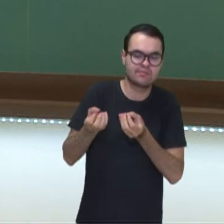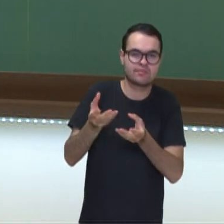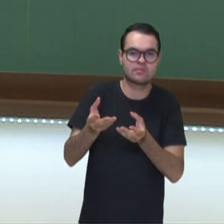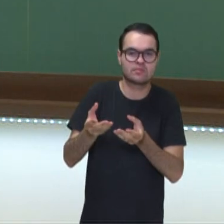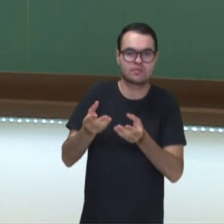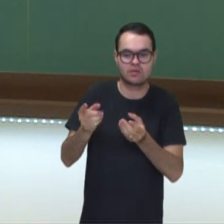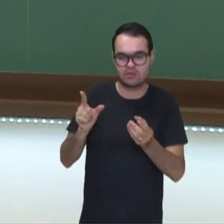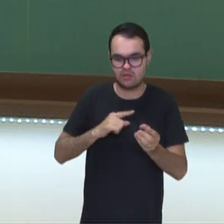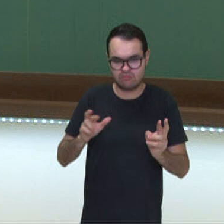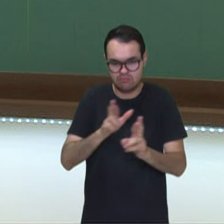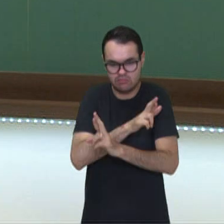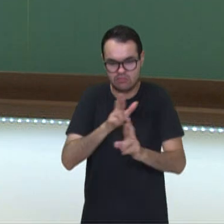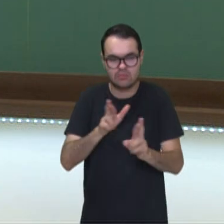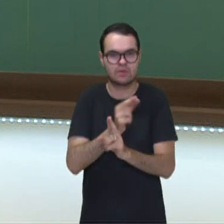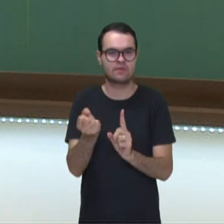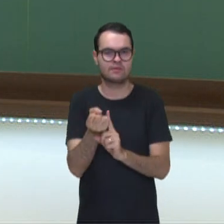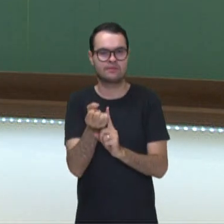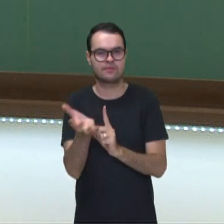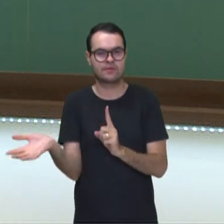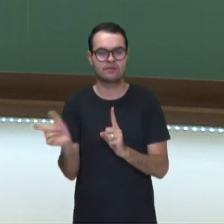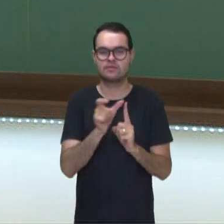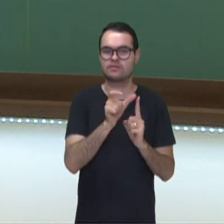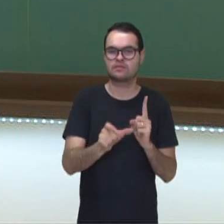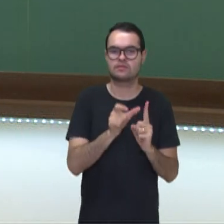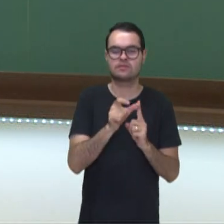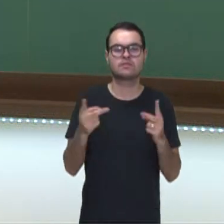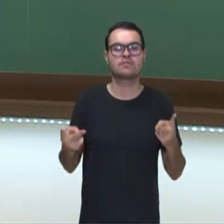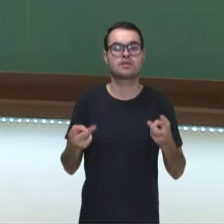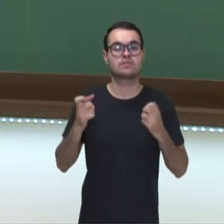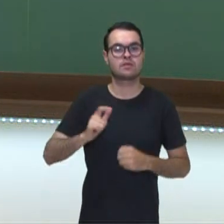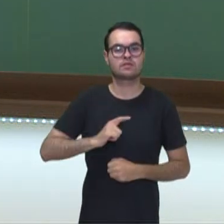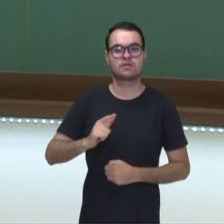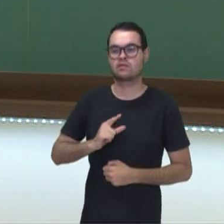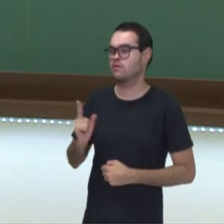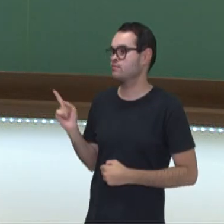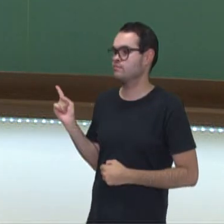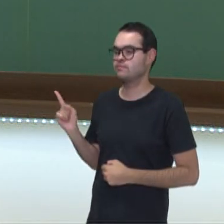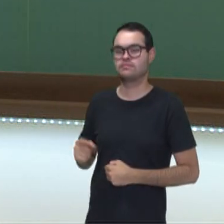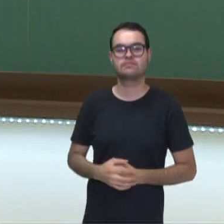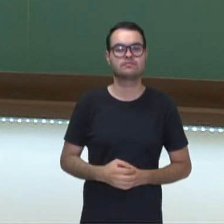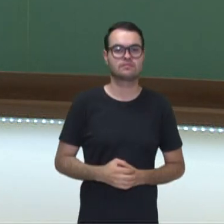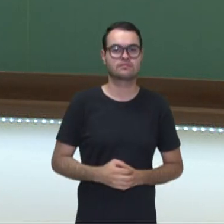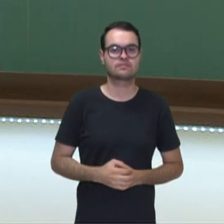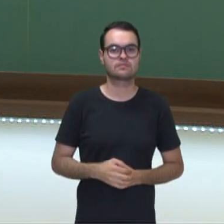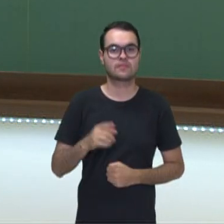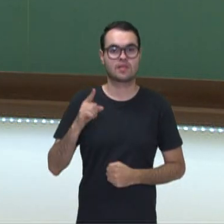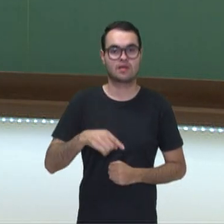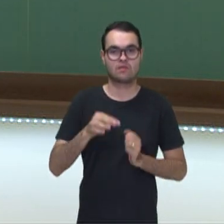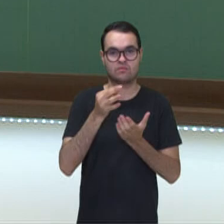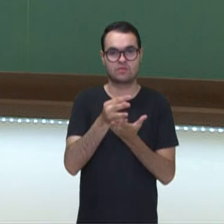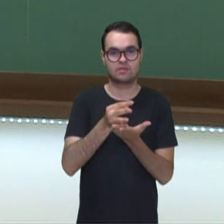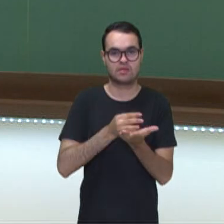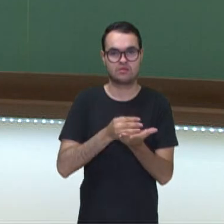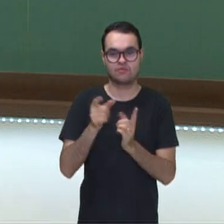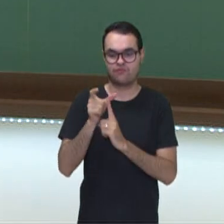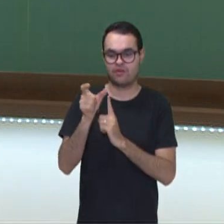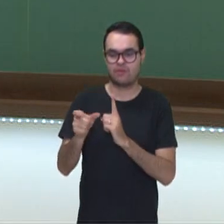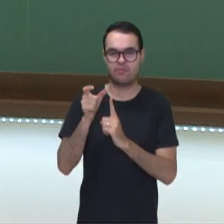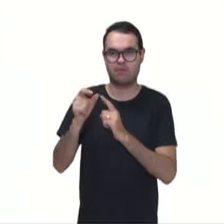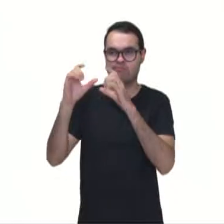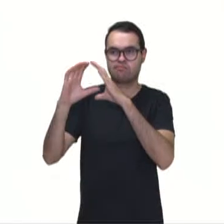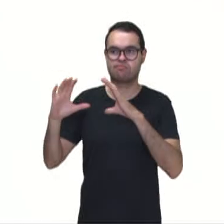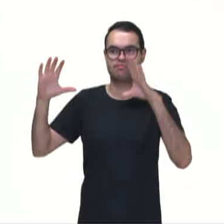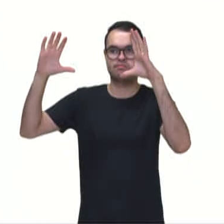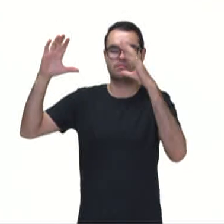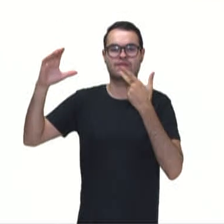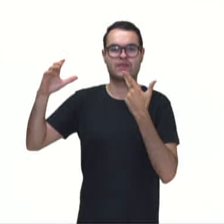complementam linguagem verbal e não verbal. Observem que nós temos então o texto verbal dizendo logo no primeiro